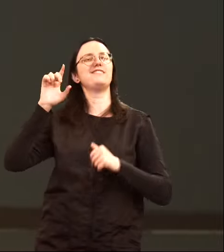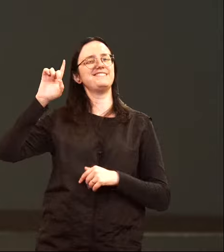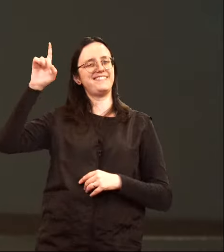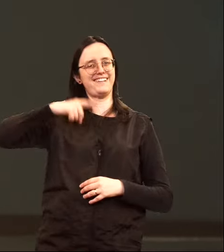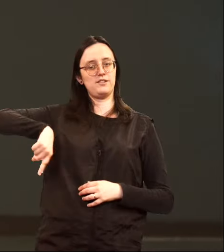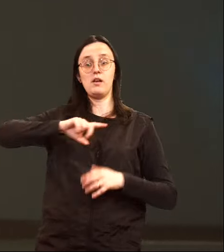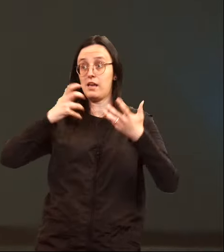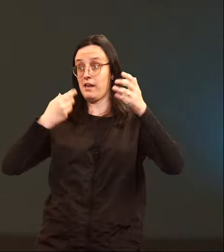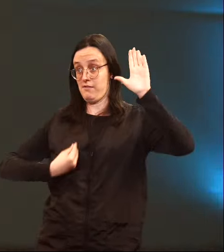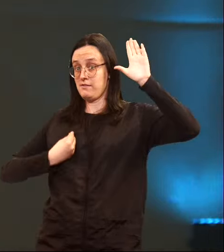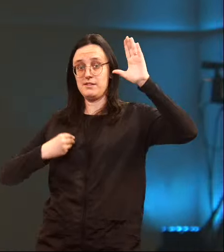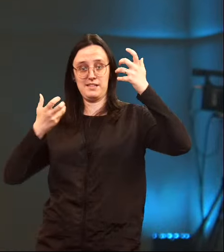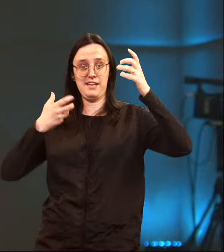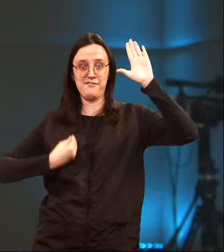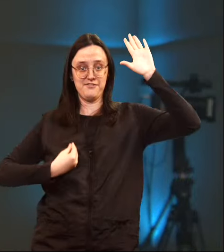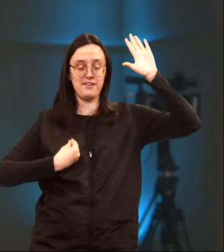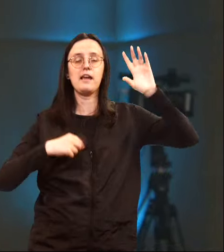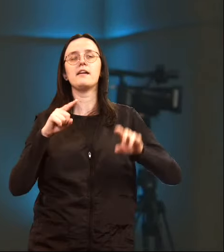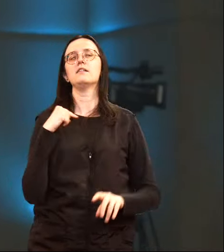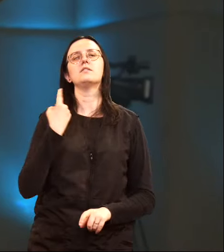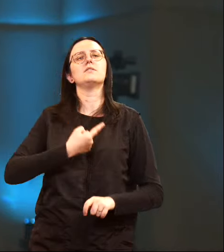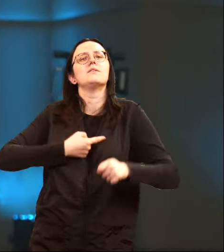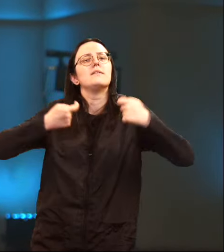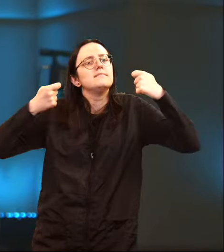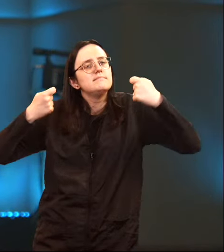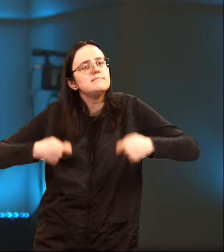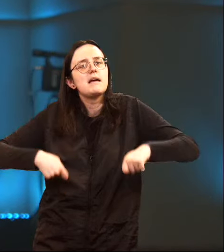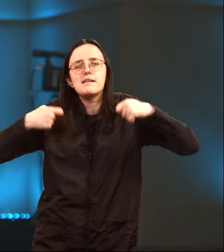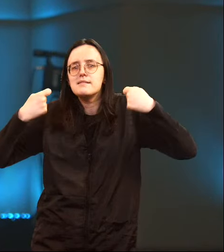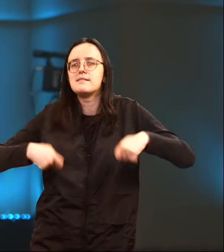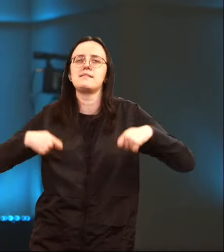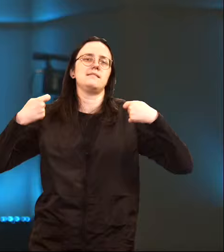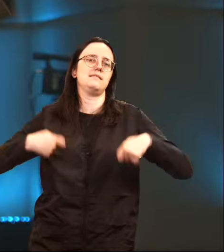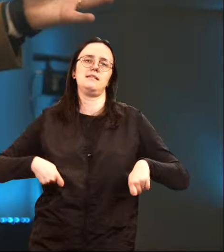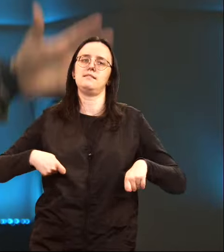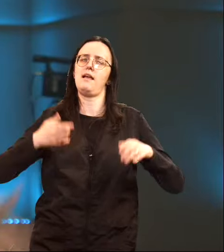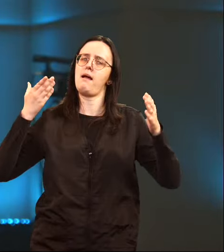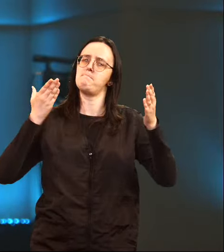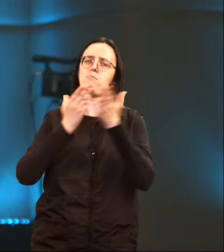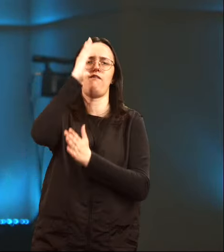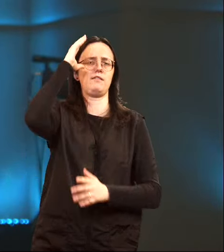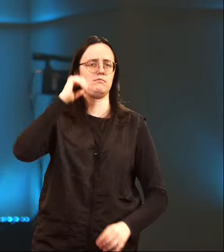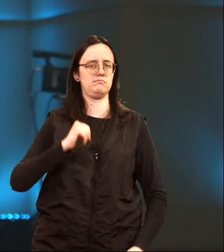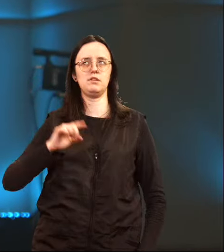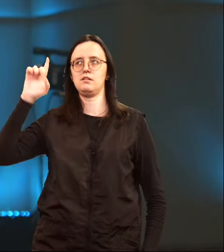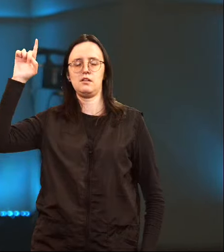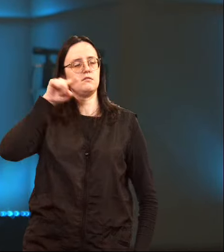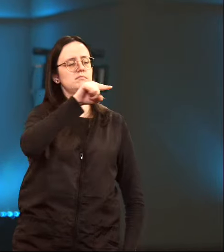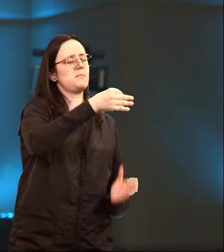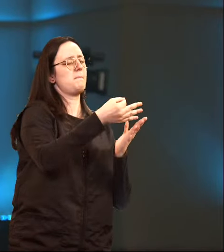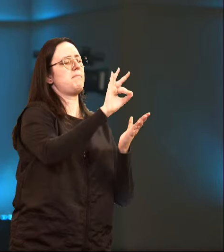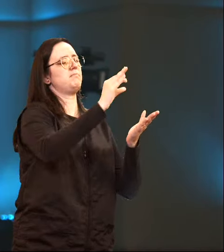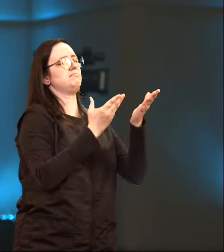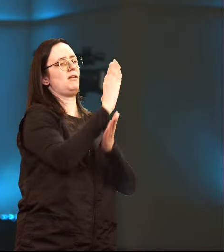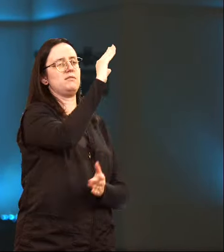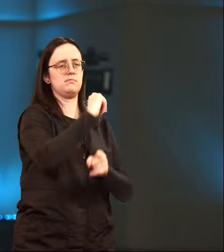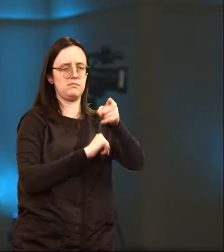para nós, quem quer viver isso, nós precisamos ser aprovados pelo Senhor.